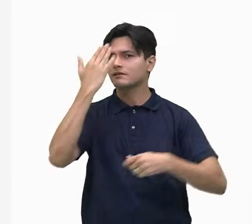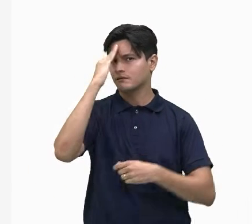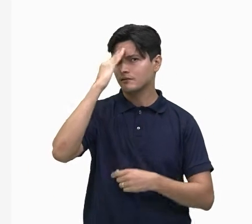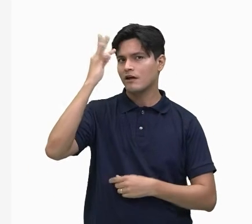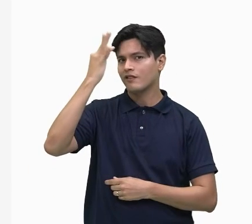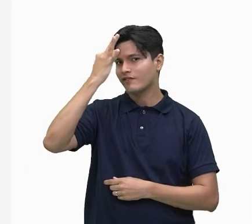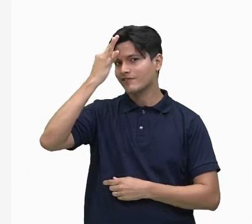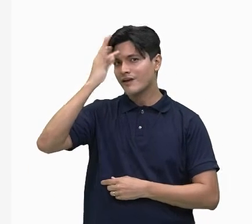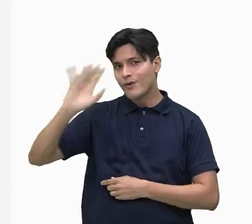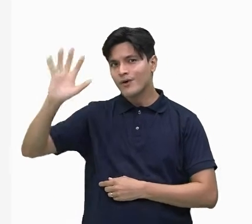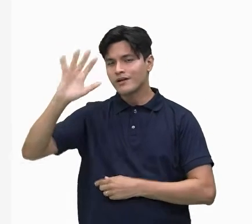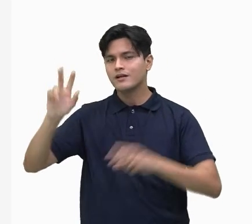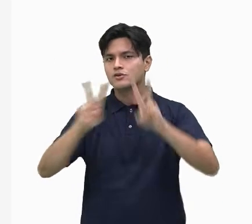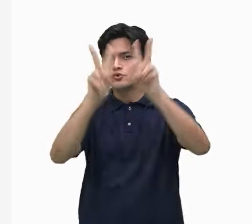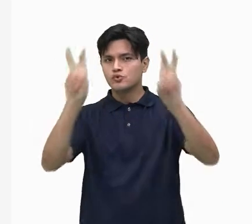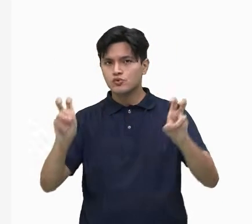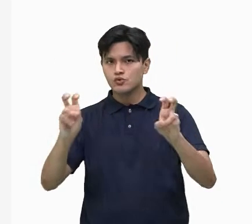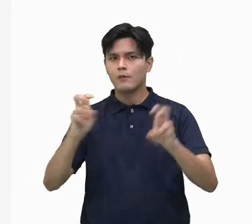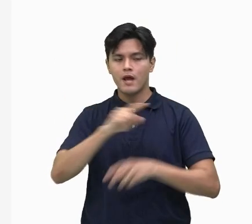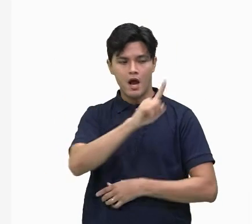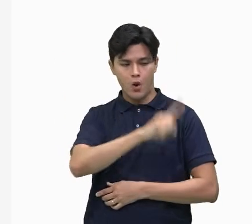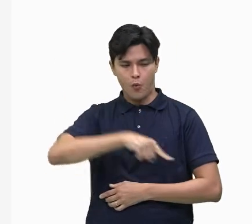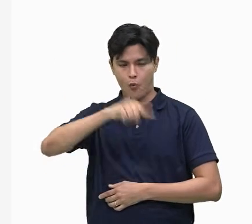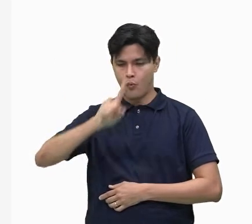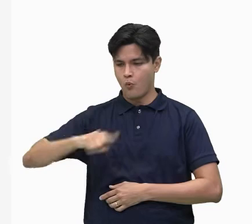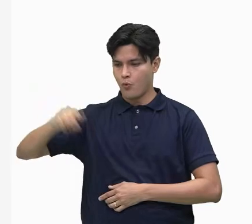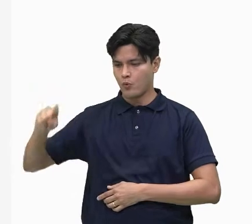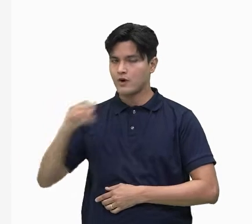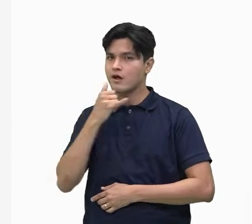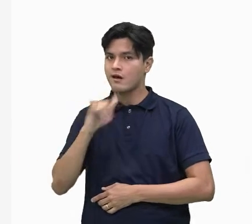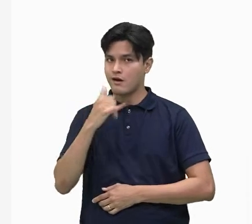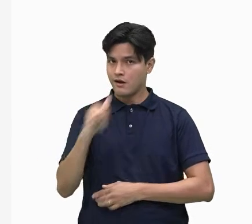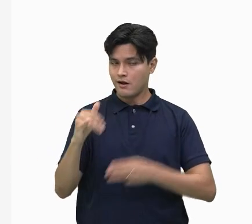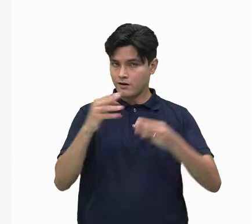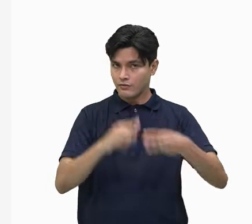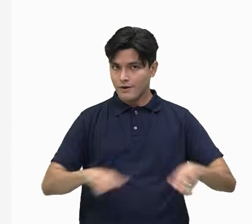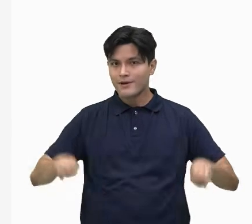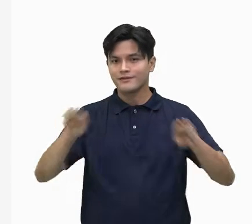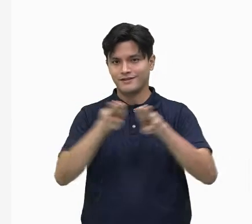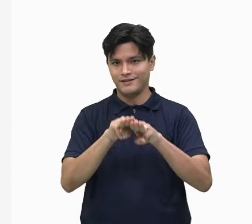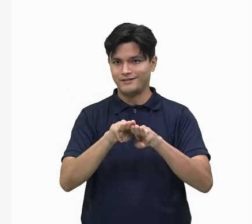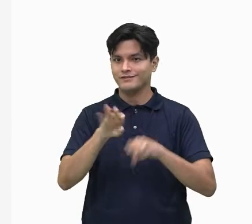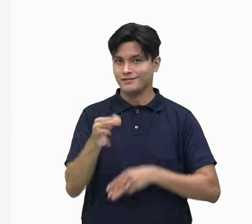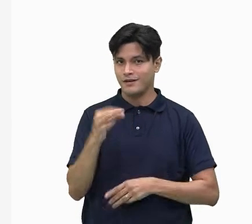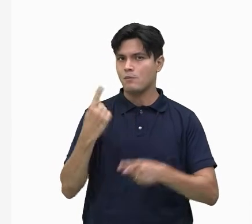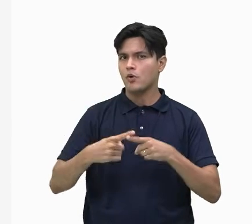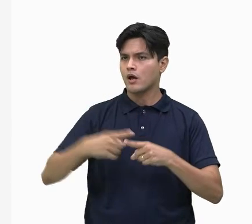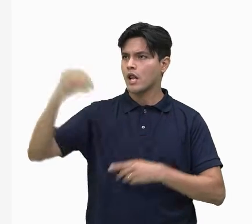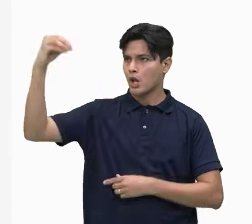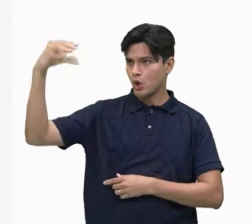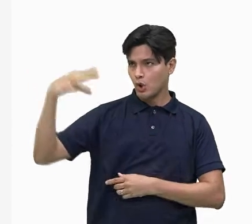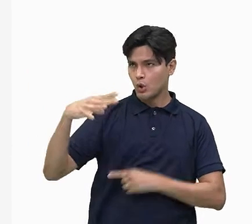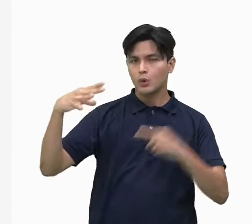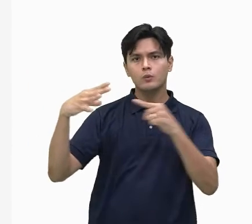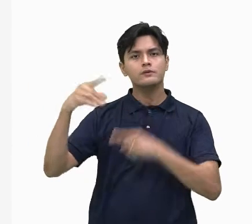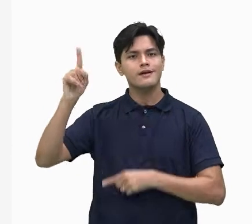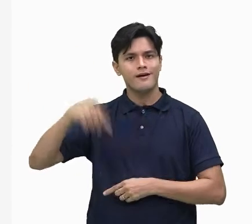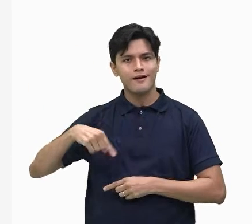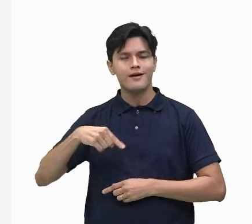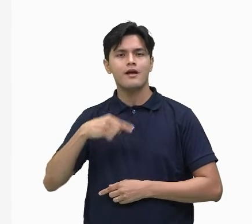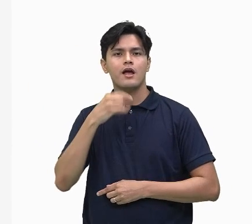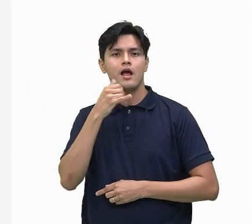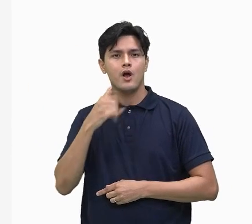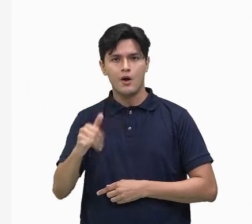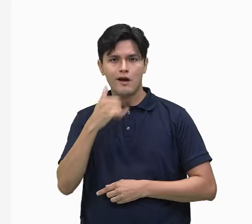eletromagnéticas, porque a luz ela é considerada como uma onda eletromagnética, também é considerada algumas vezes como